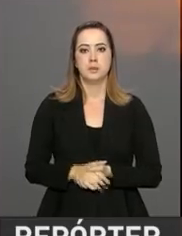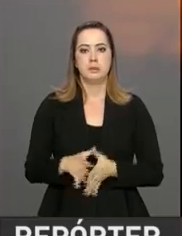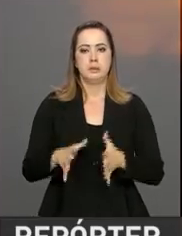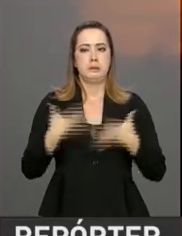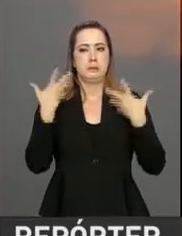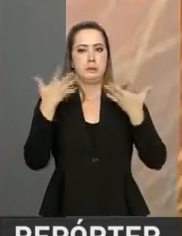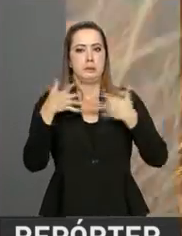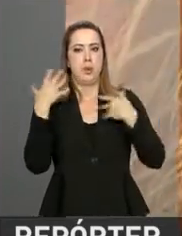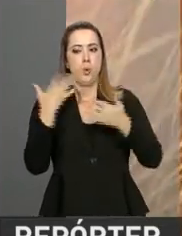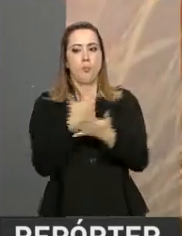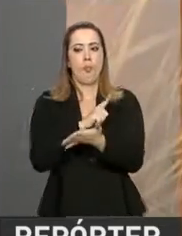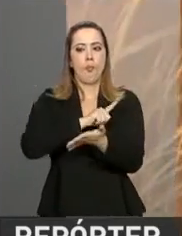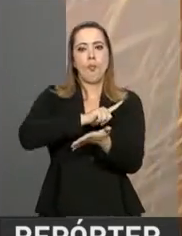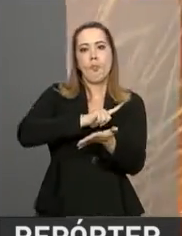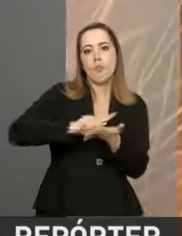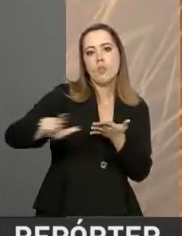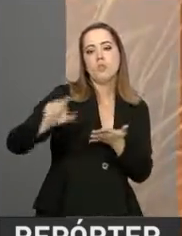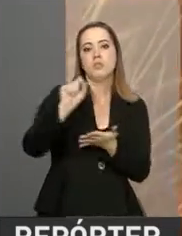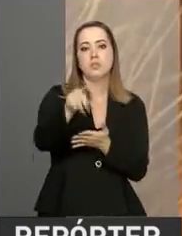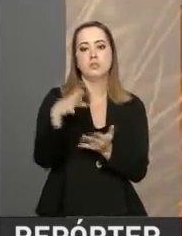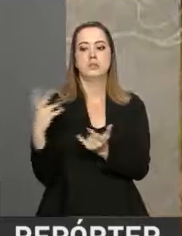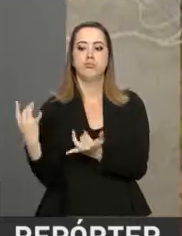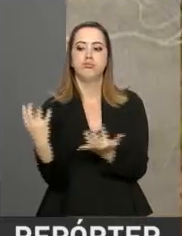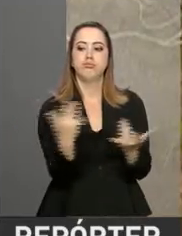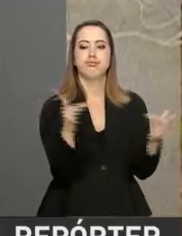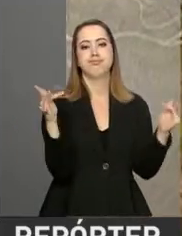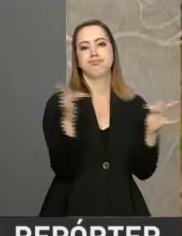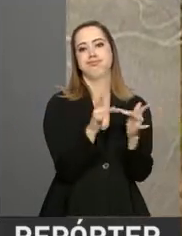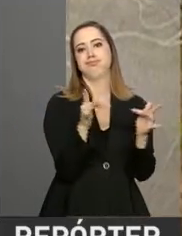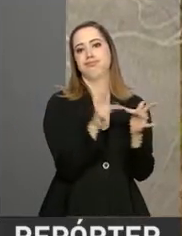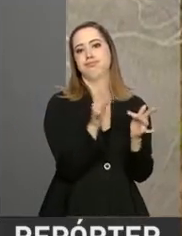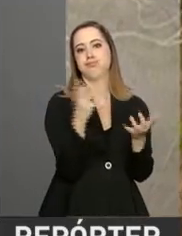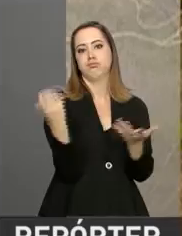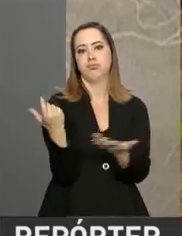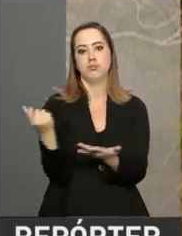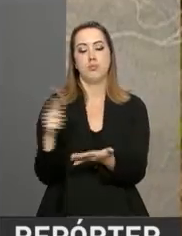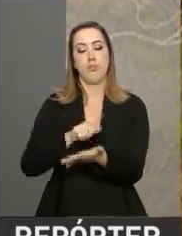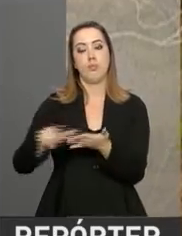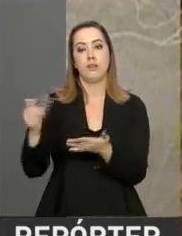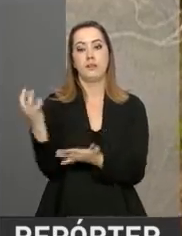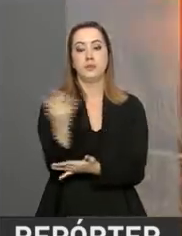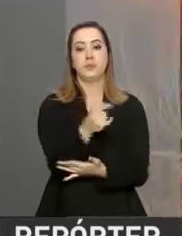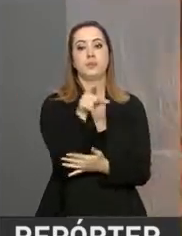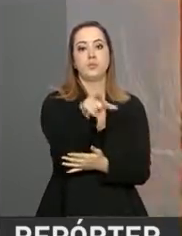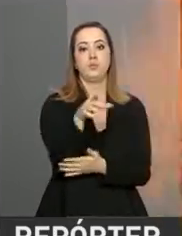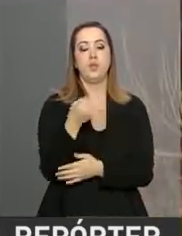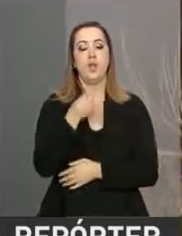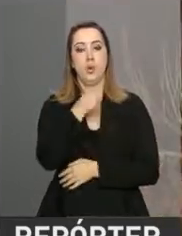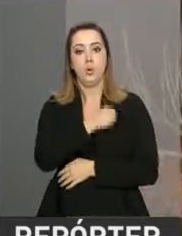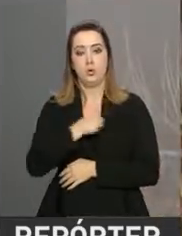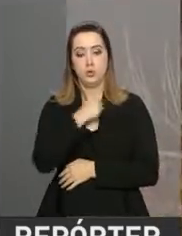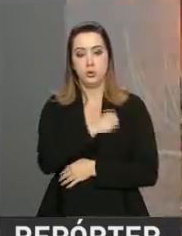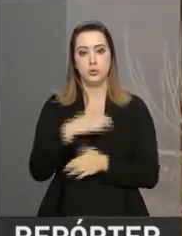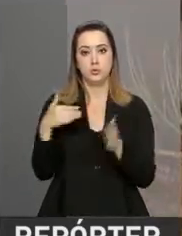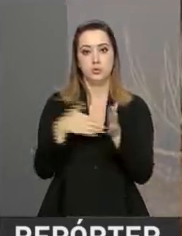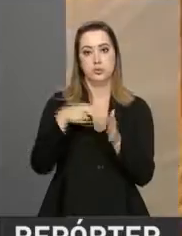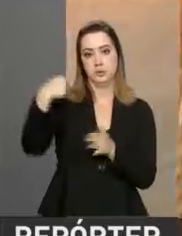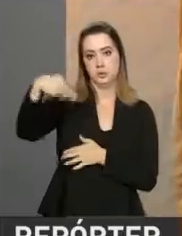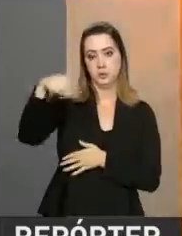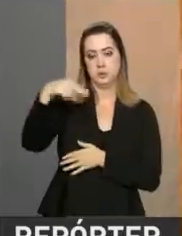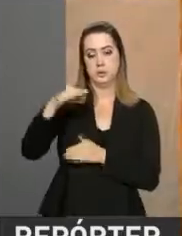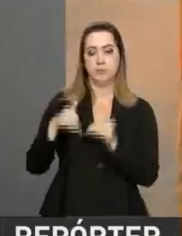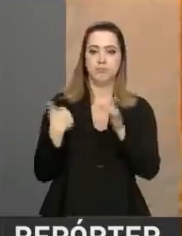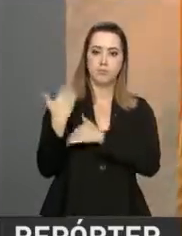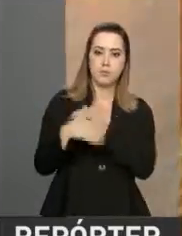Calor e seca, combinação perfeita para queimadas. O período que vai de agosto a novembro é o mais crítico do ano para incêndios florestais.